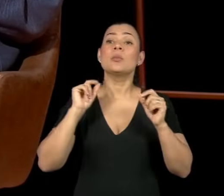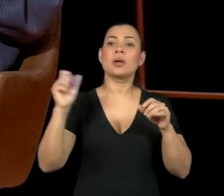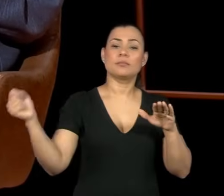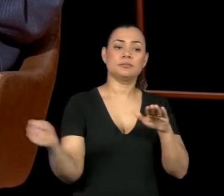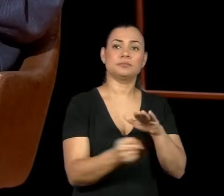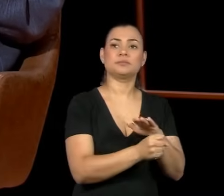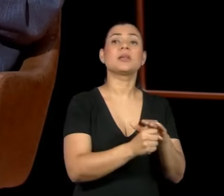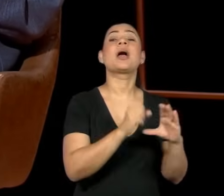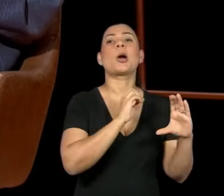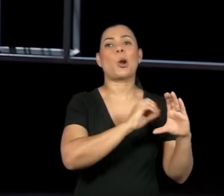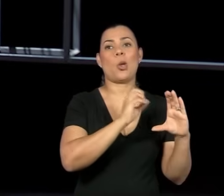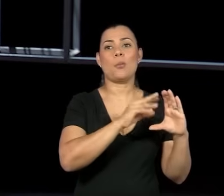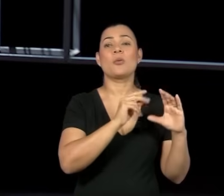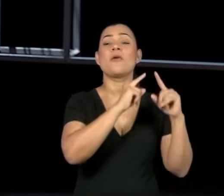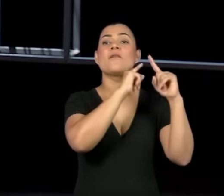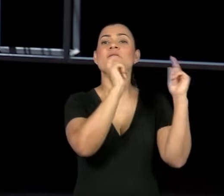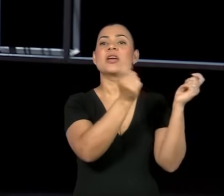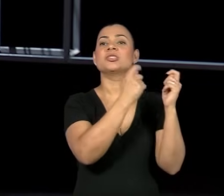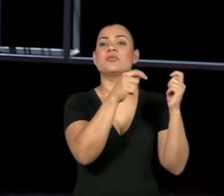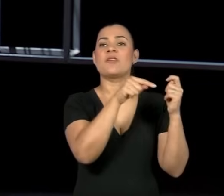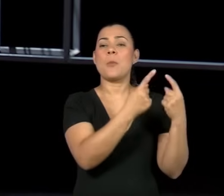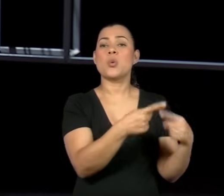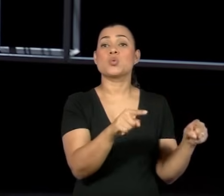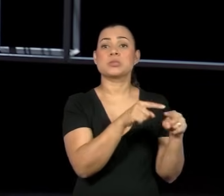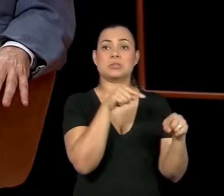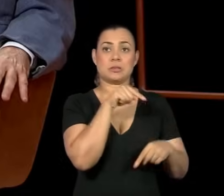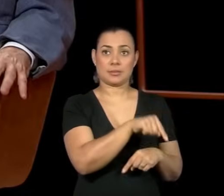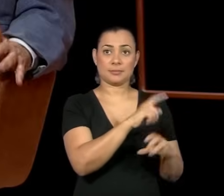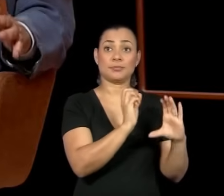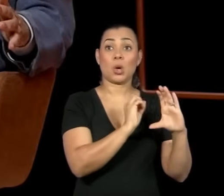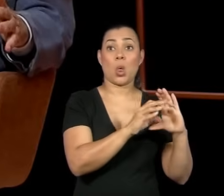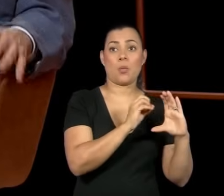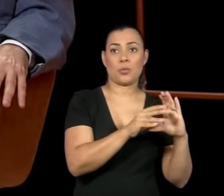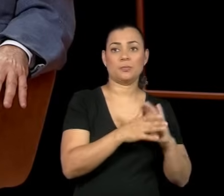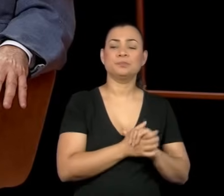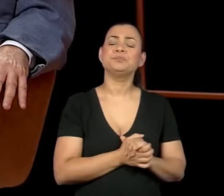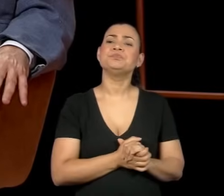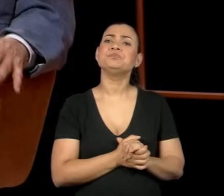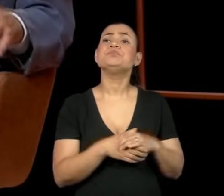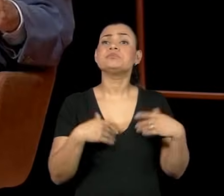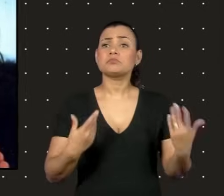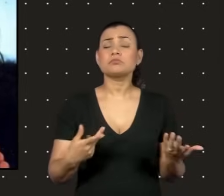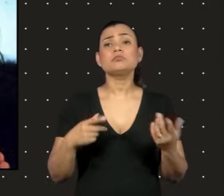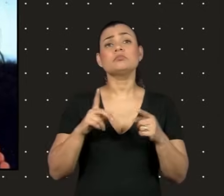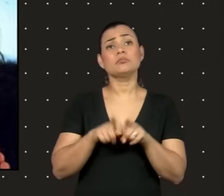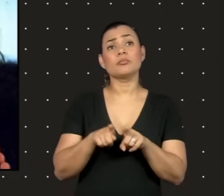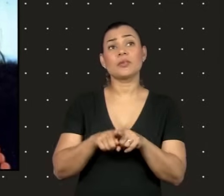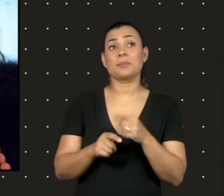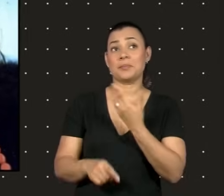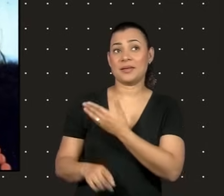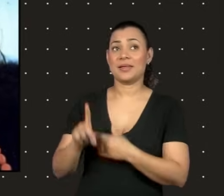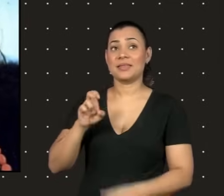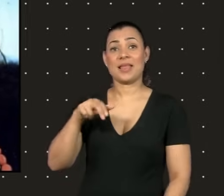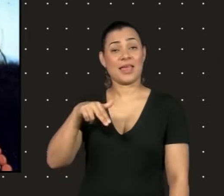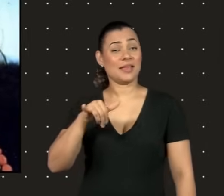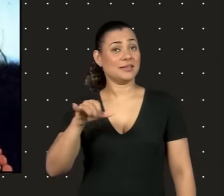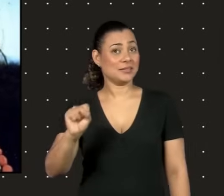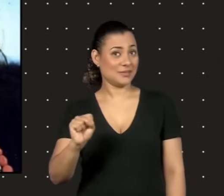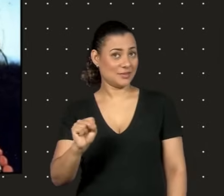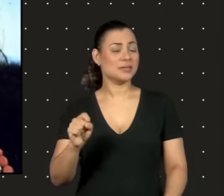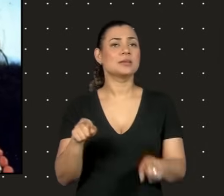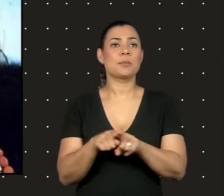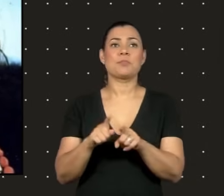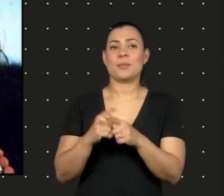para o Festival da Canção. Um dos artistas do Festival da Canção, Demis Roussos, né, cantava Trick Trick,